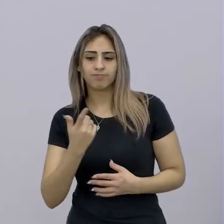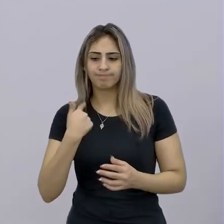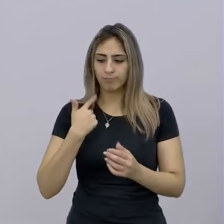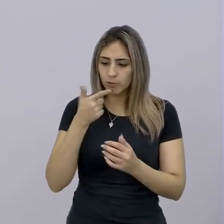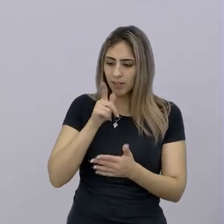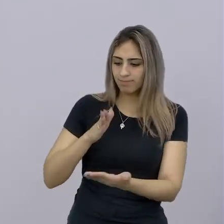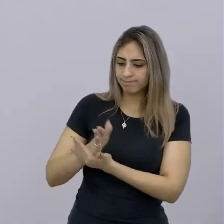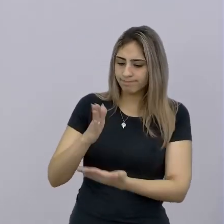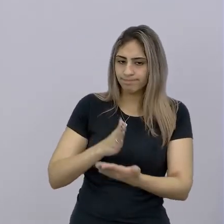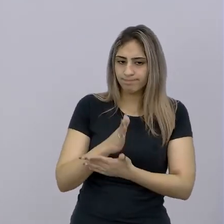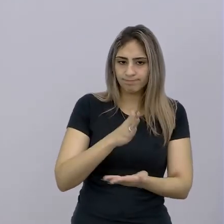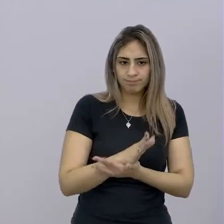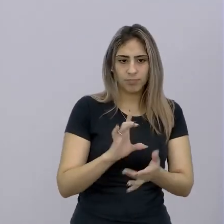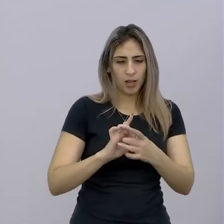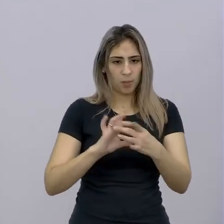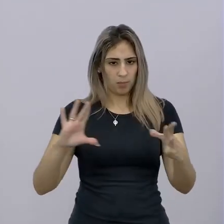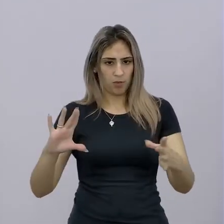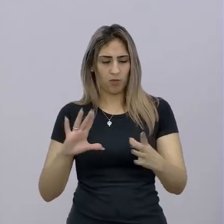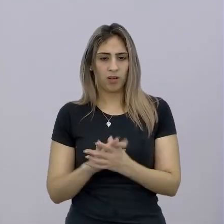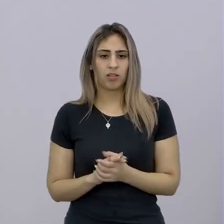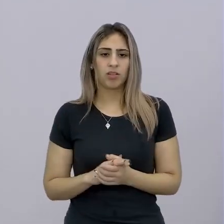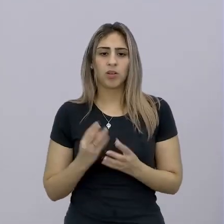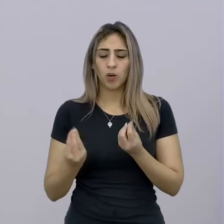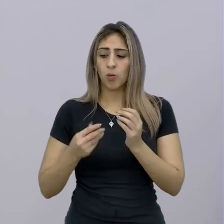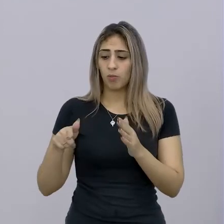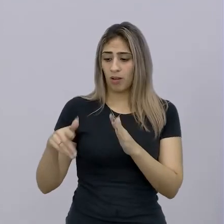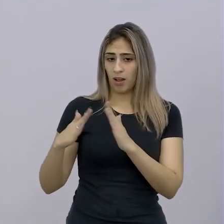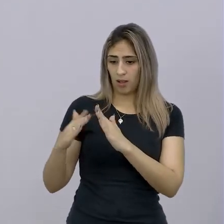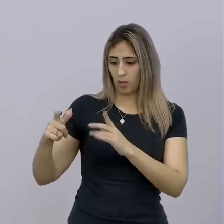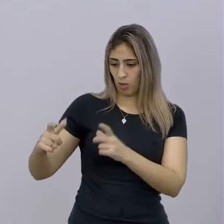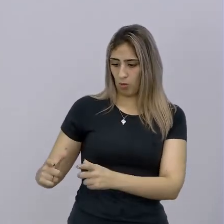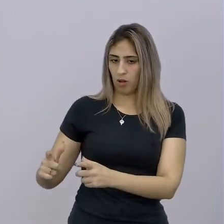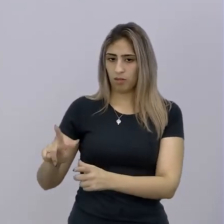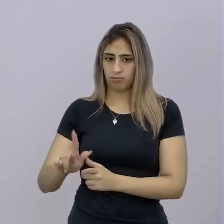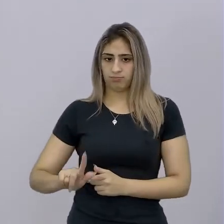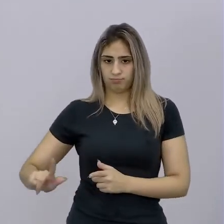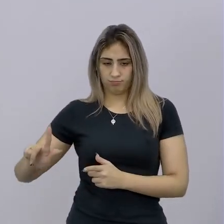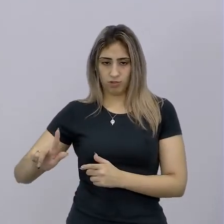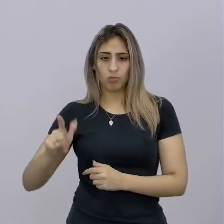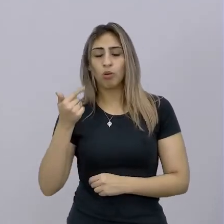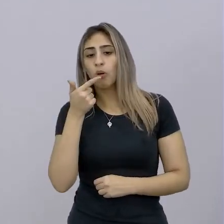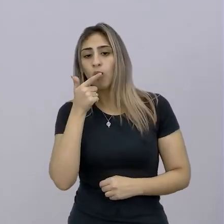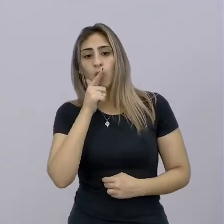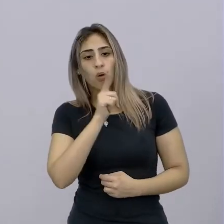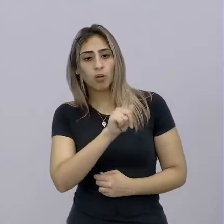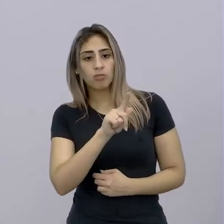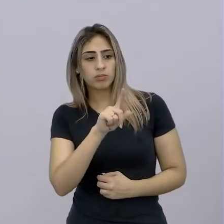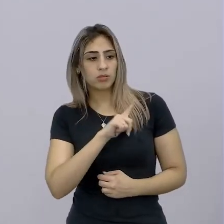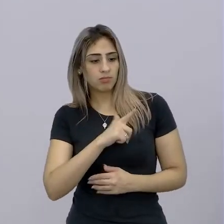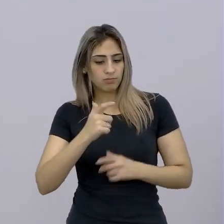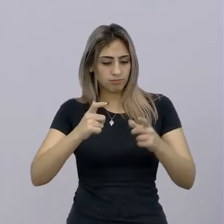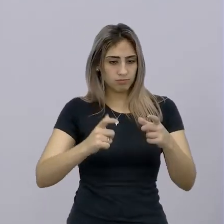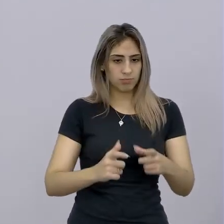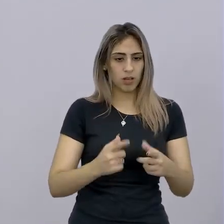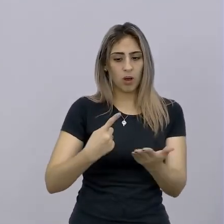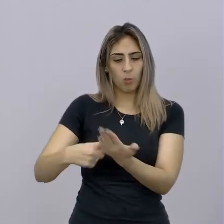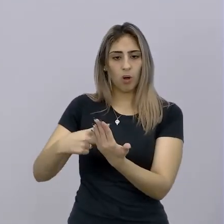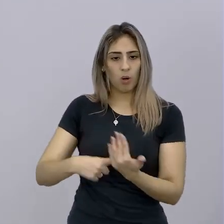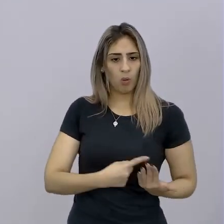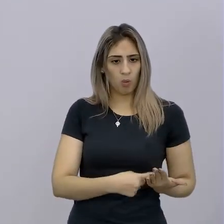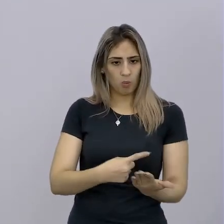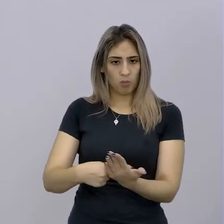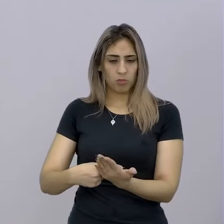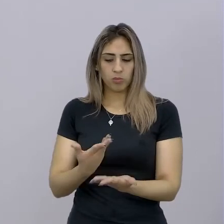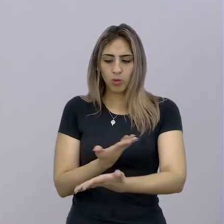aprovadas finalmente pela Casa Legislativa, ele necessita então fazer uma barganha, um acordo